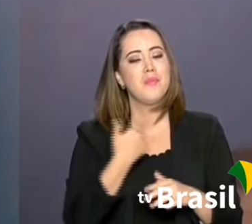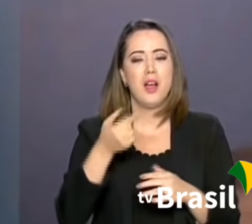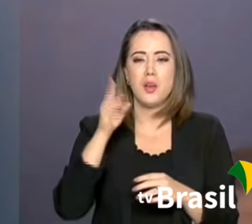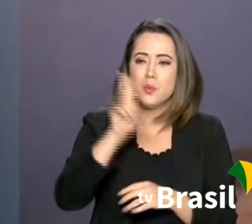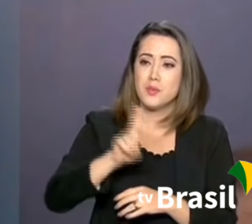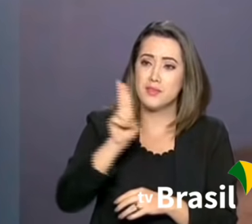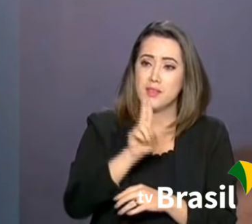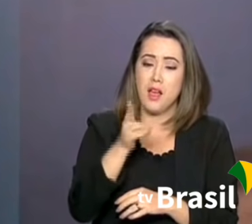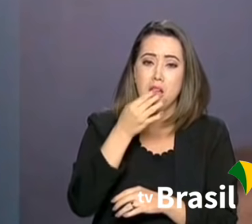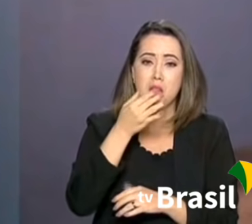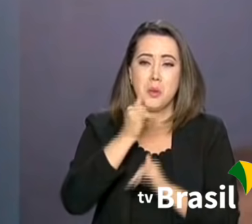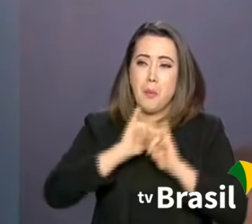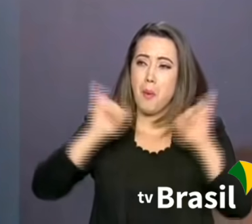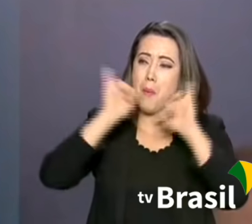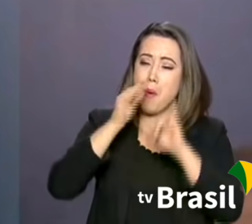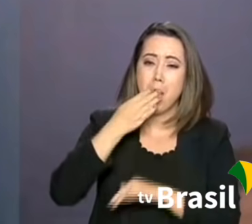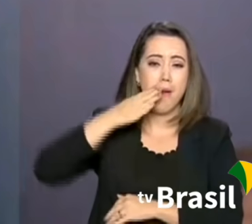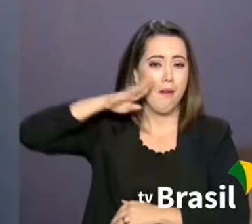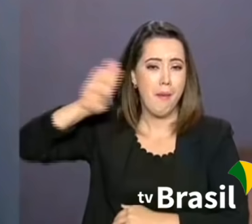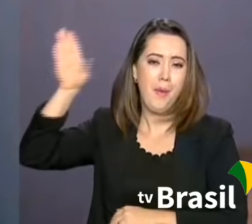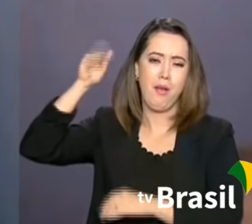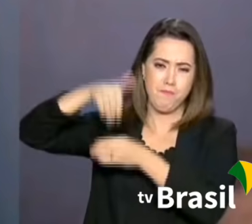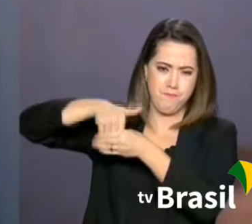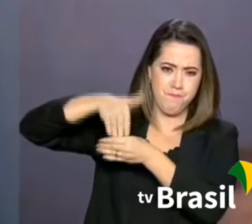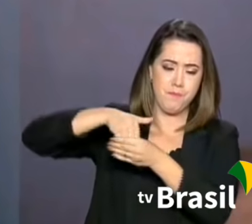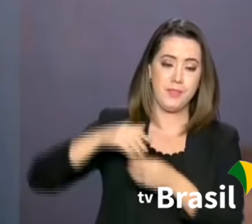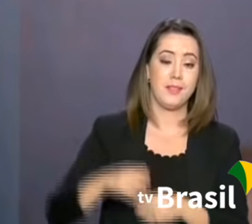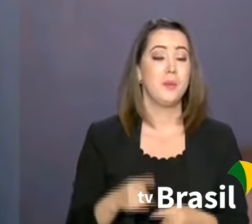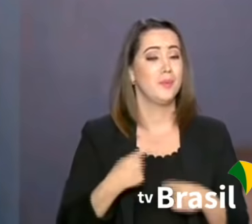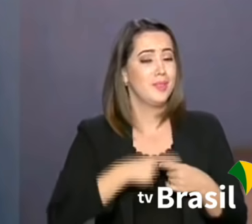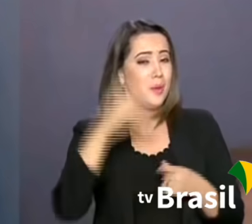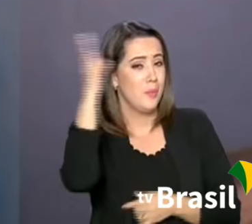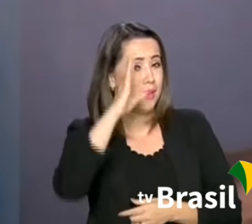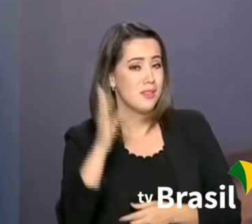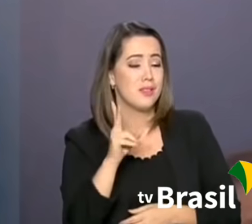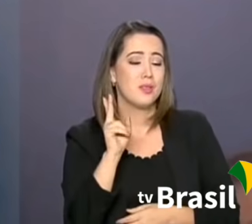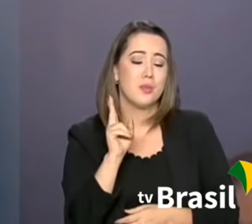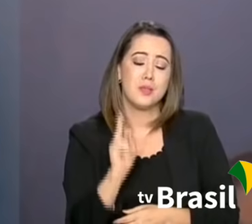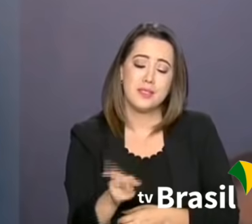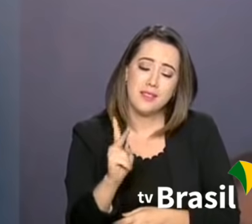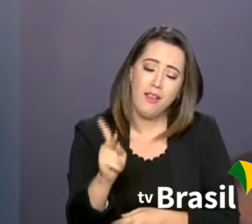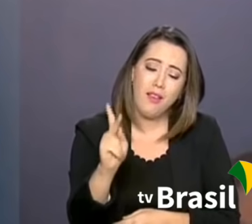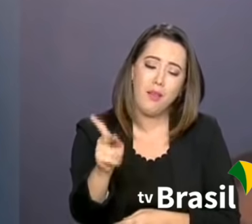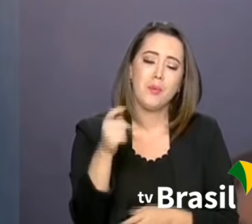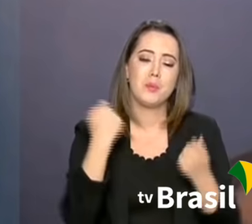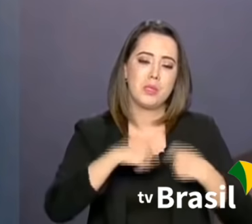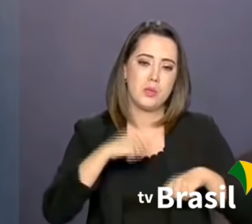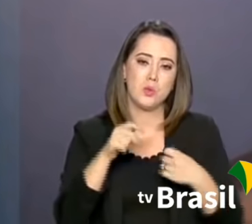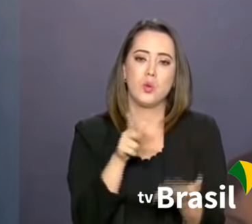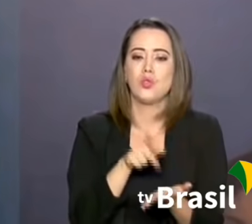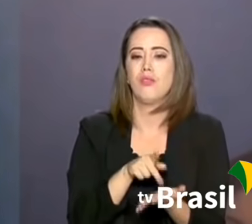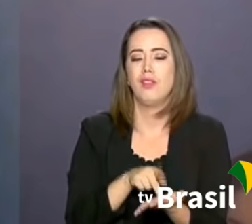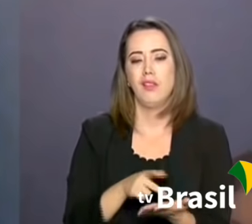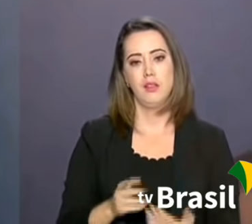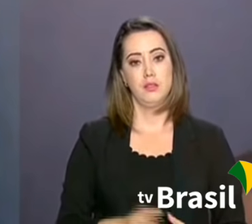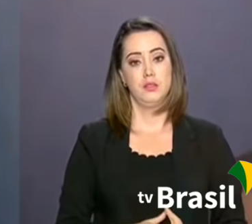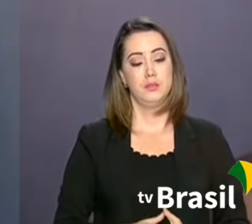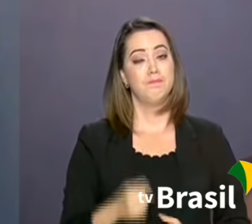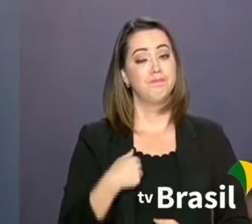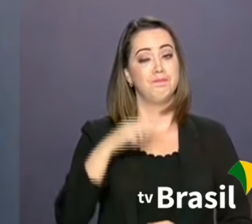campanha. E o Brasil sempre foi carente de verdade. Eu lembro certa